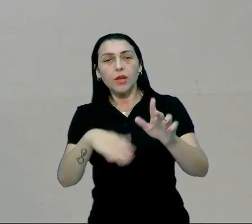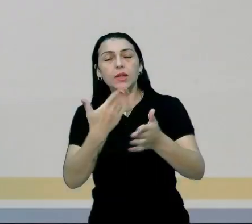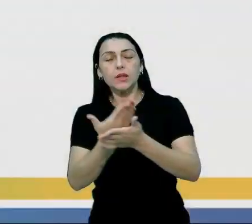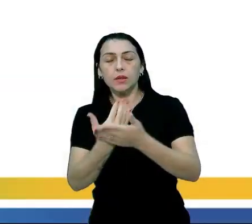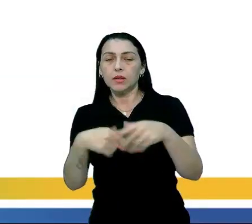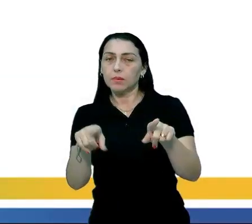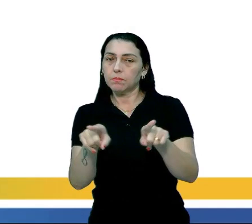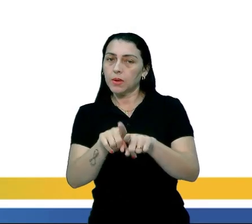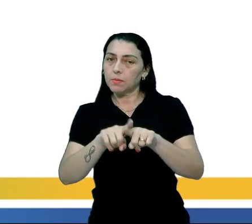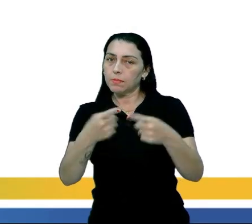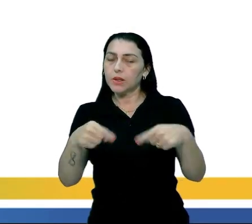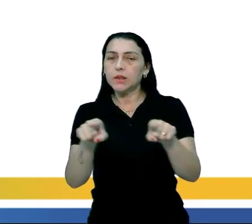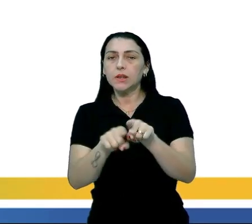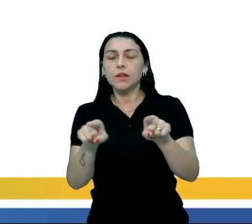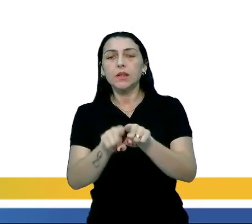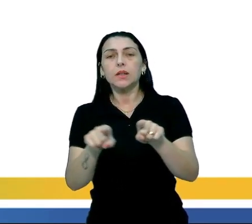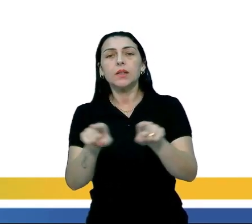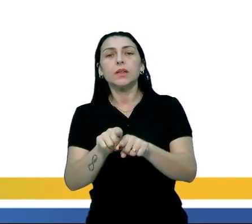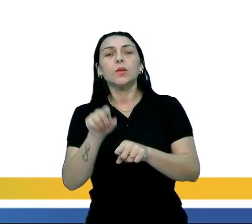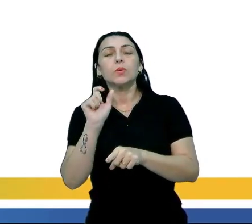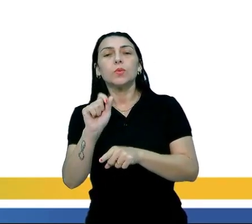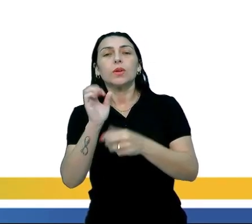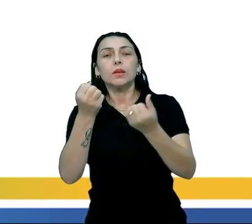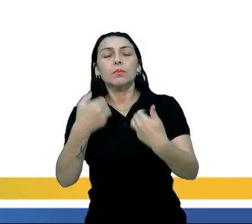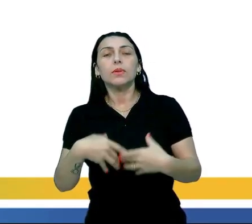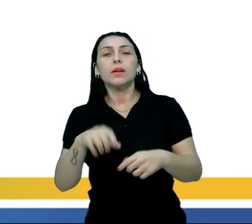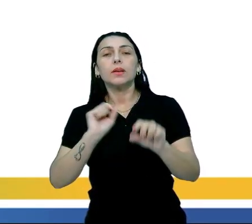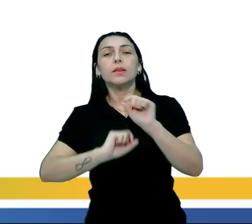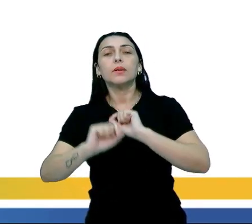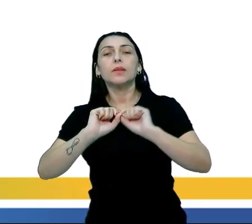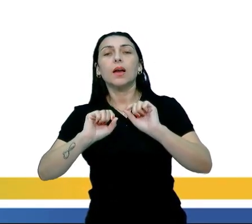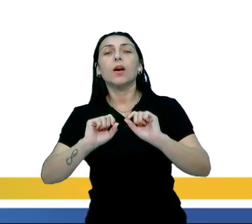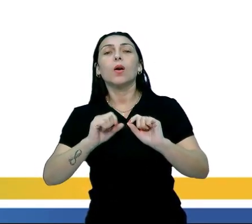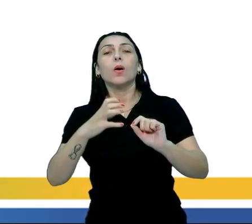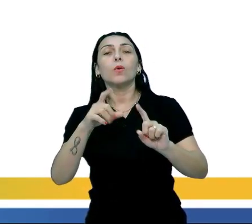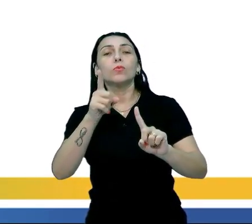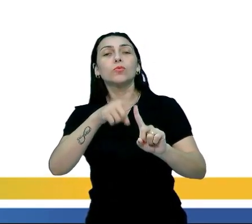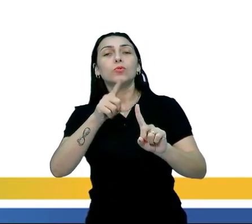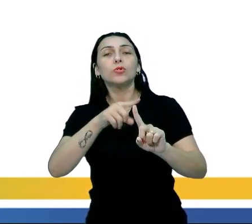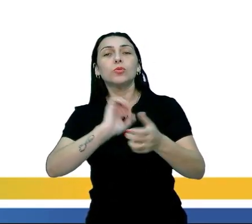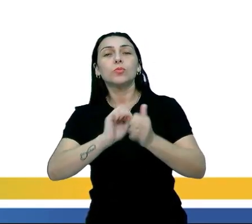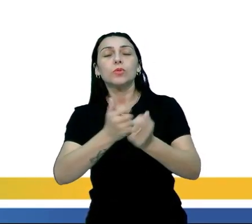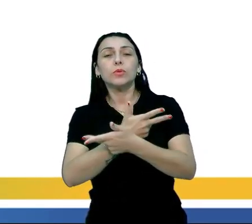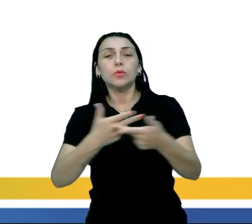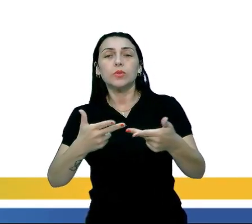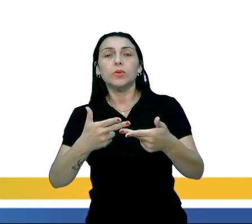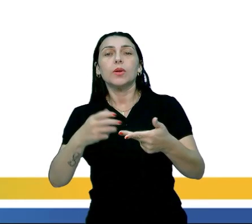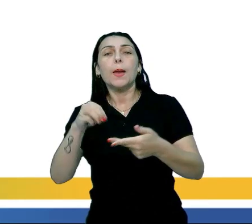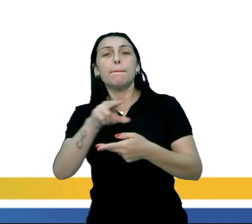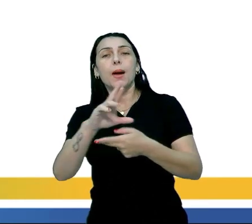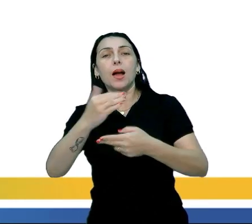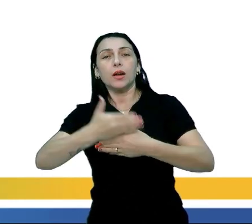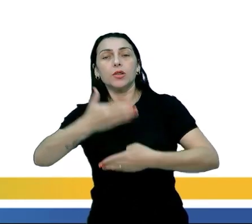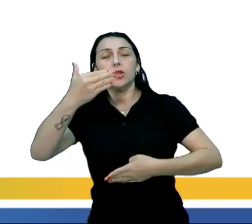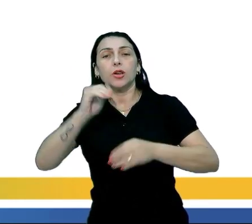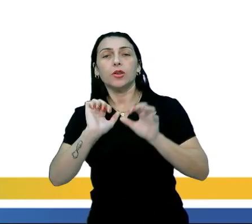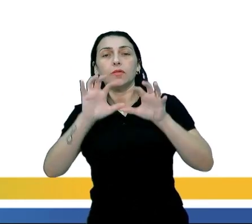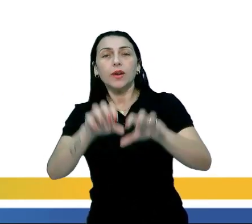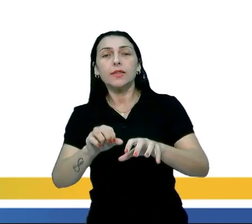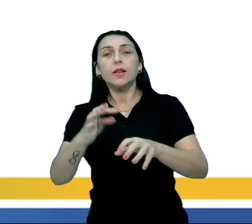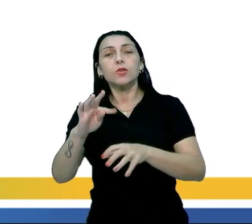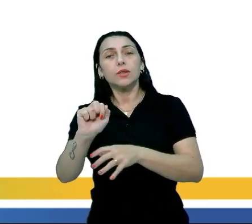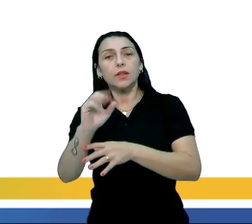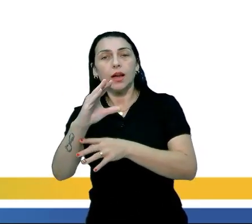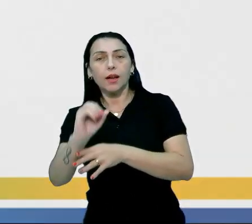outras, mas a gente também tem aquelas definições relacionadas aos tipos de esporte, pode ser de marca, de rede, de invasão, de